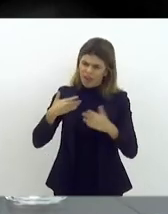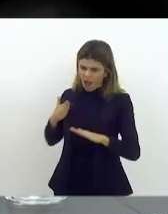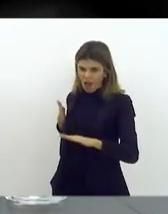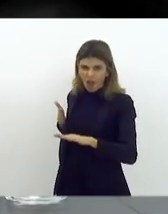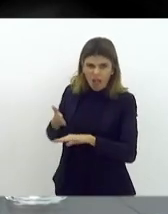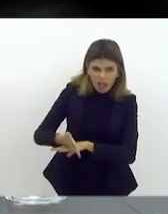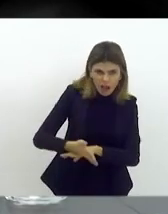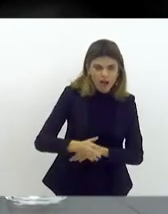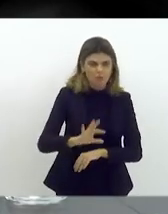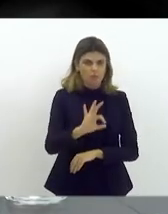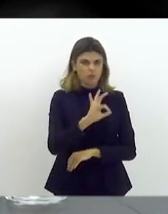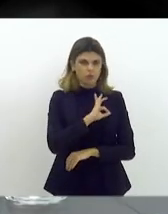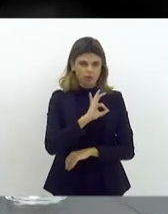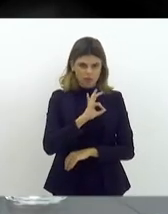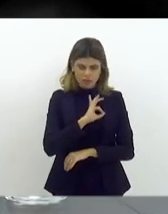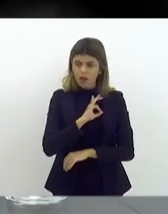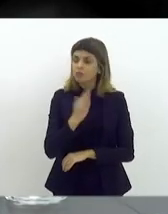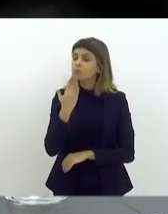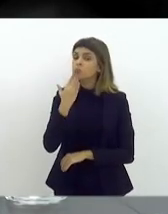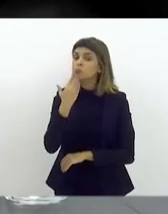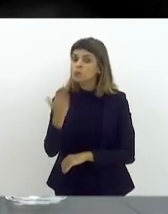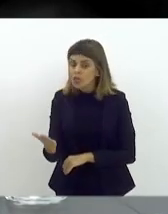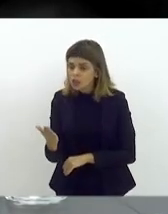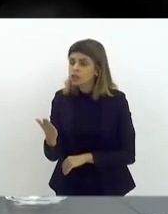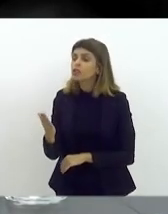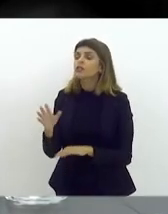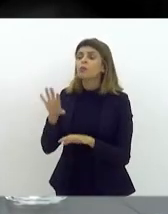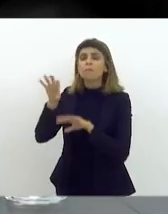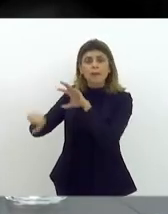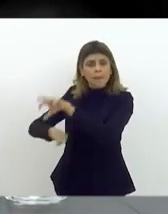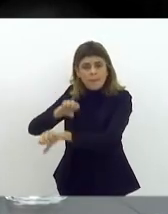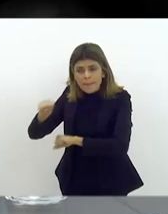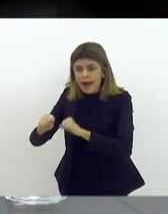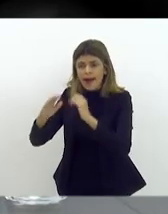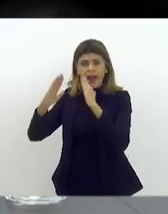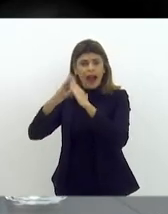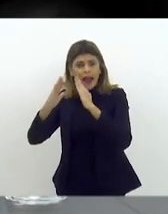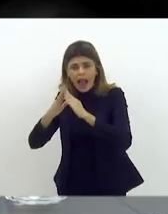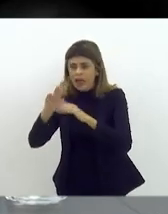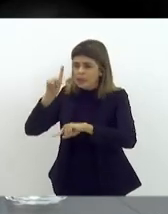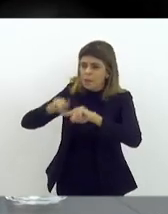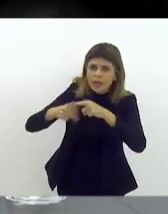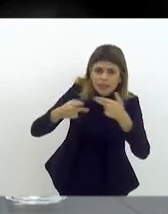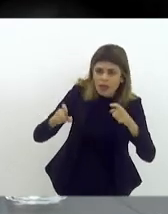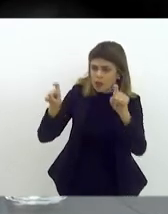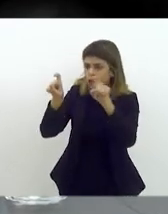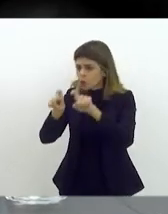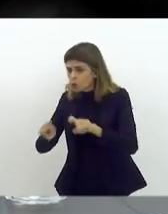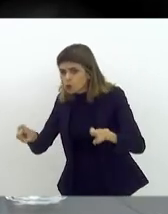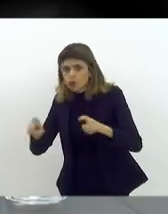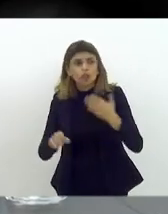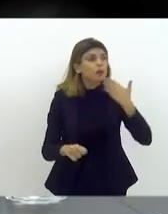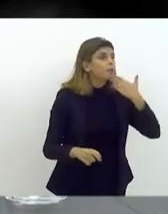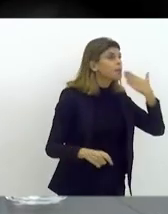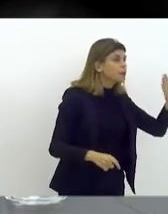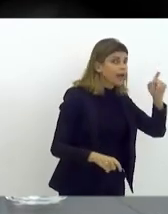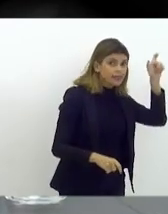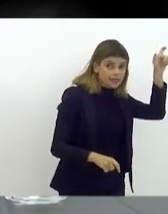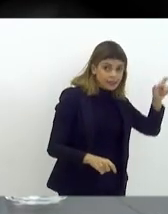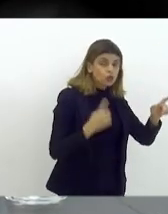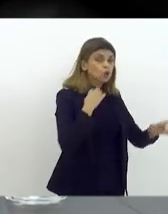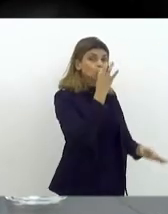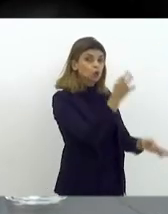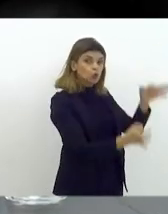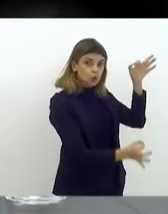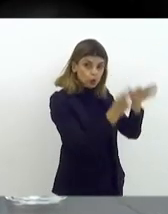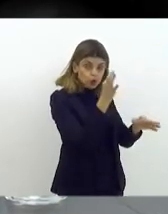a gente ao solicitar a expedição de mandado de busca apreensão a gente já pede autorização judicial para que seja feita